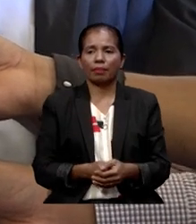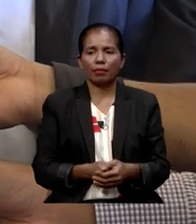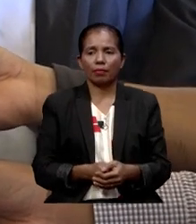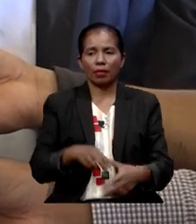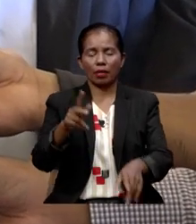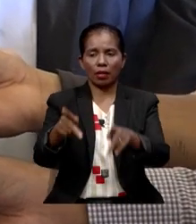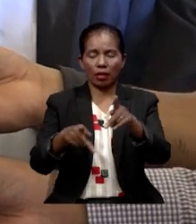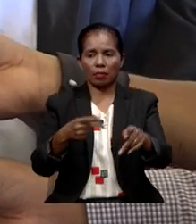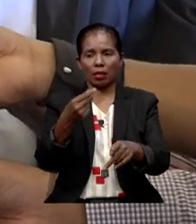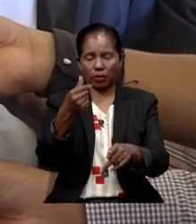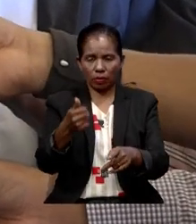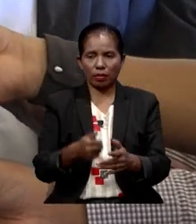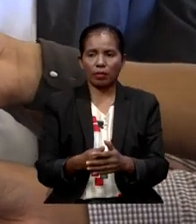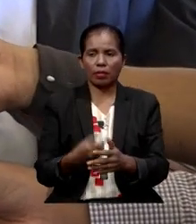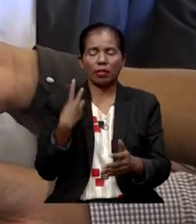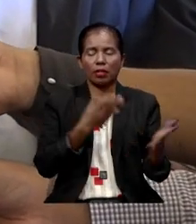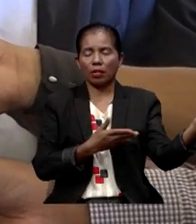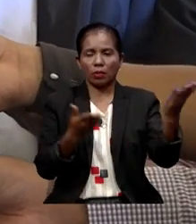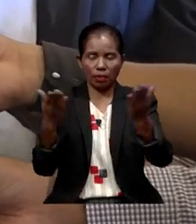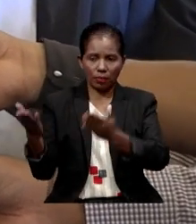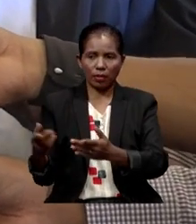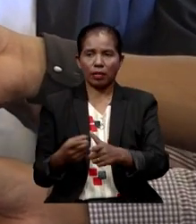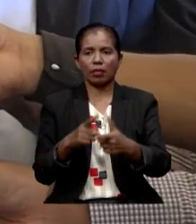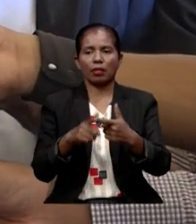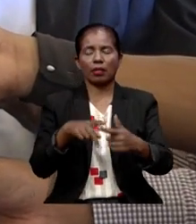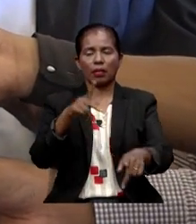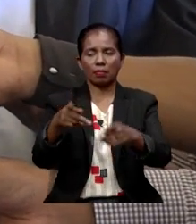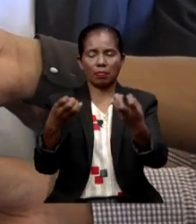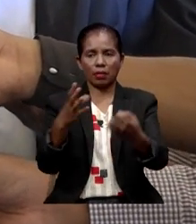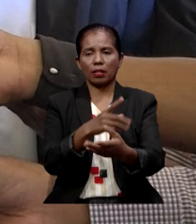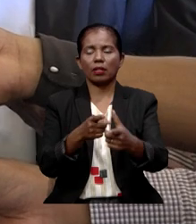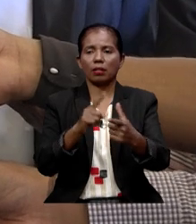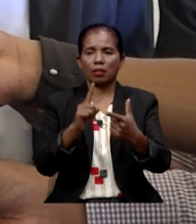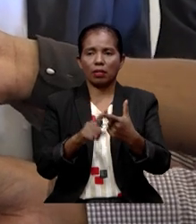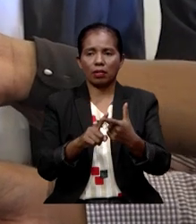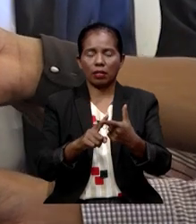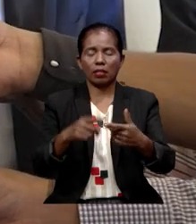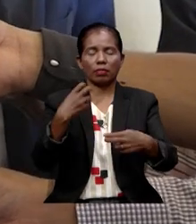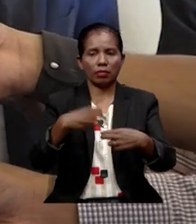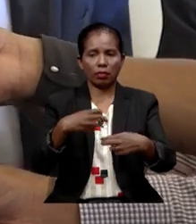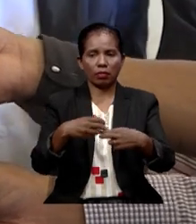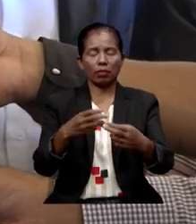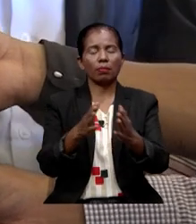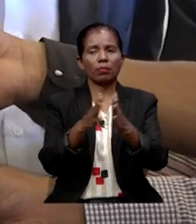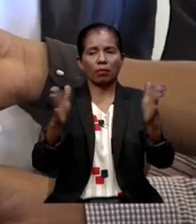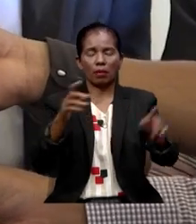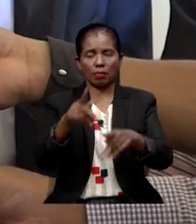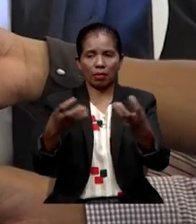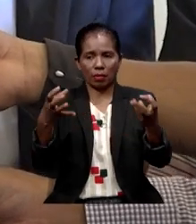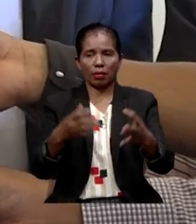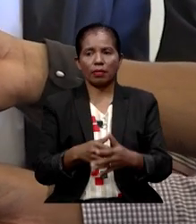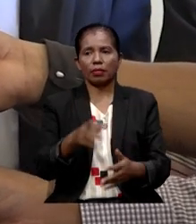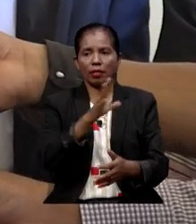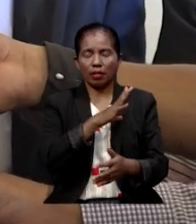uma oito anos que está de porta mais do que é uma oito anos, mas depois ninguém impacto, é uma barac. Neba agora, em